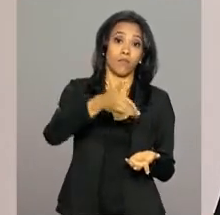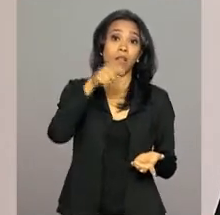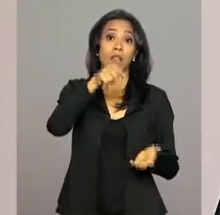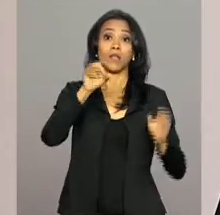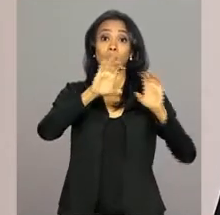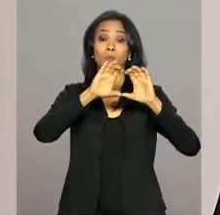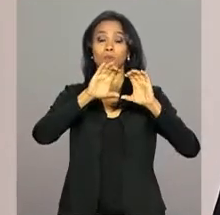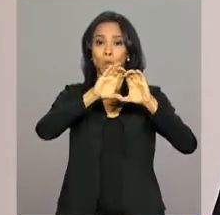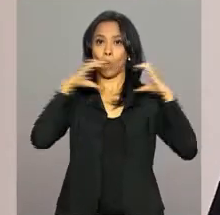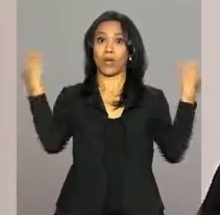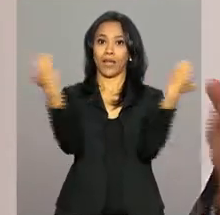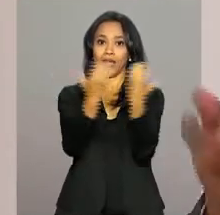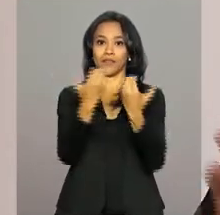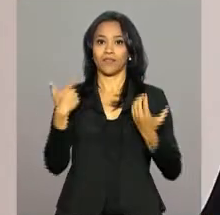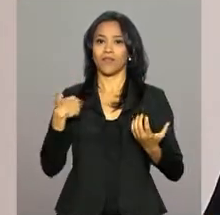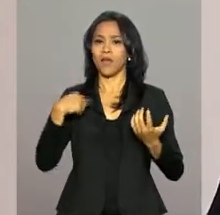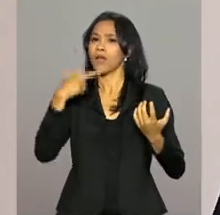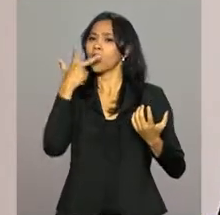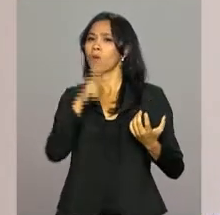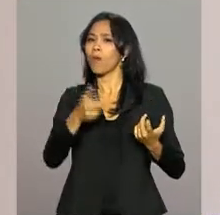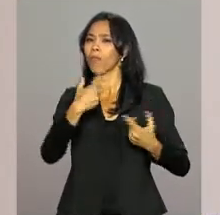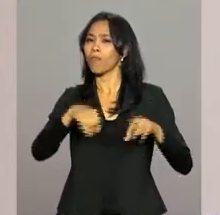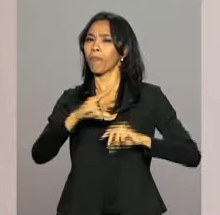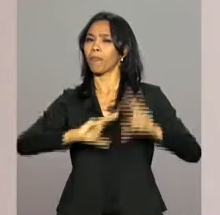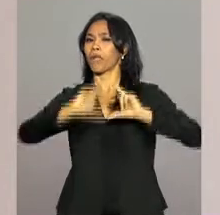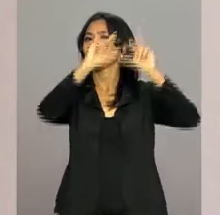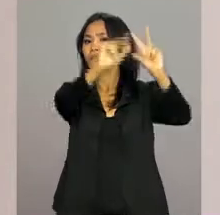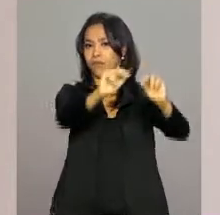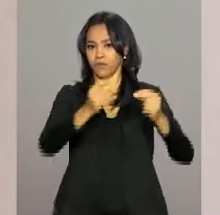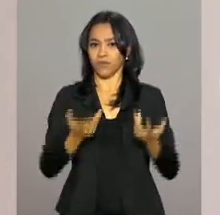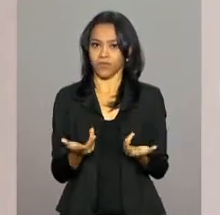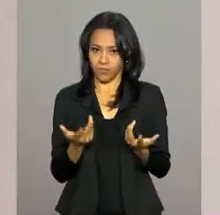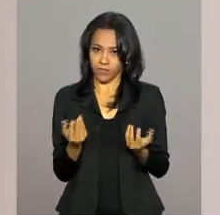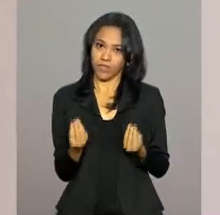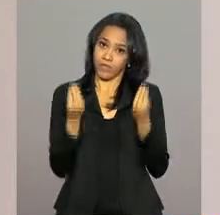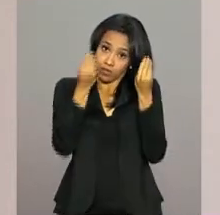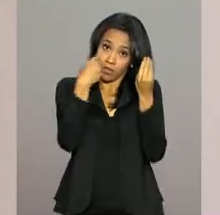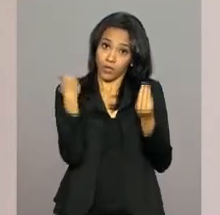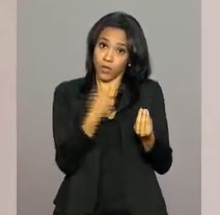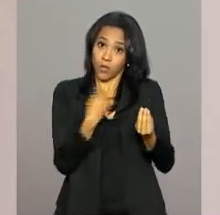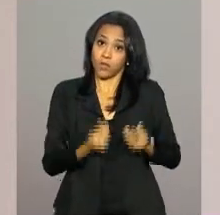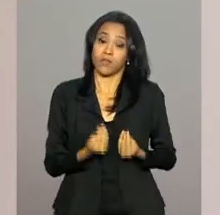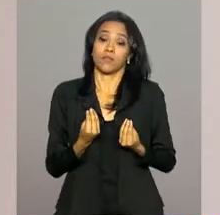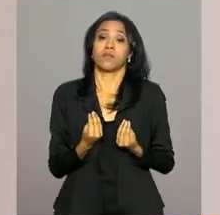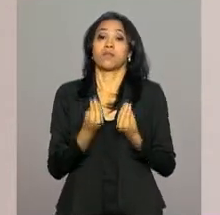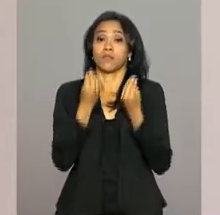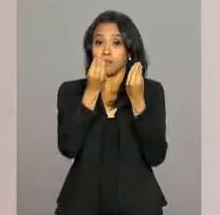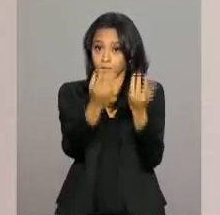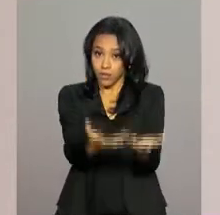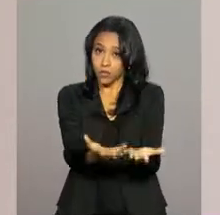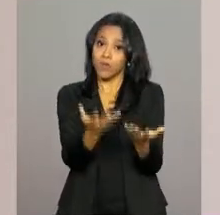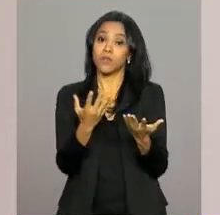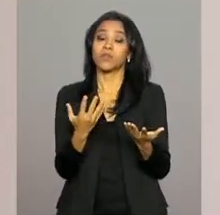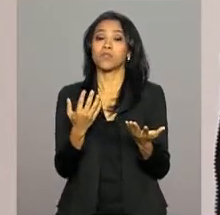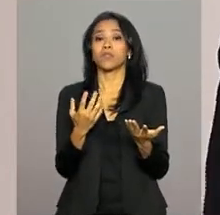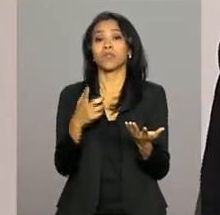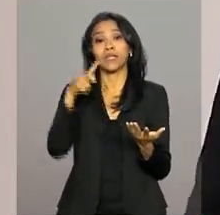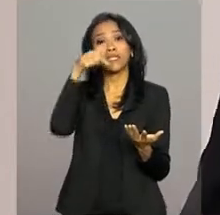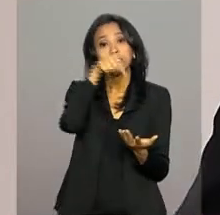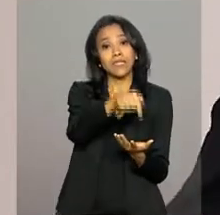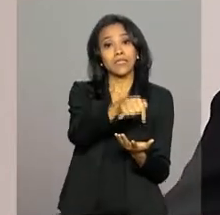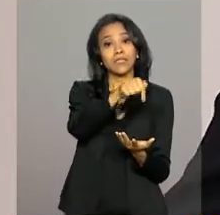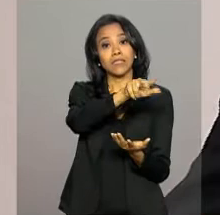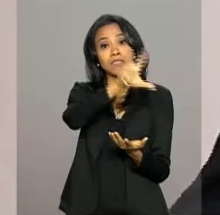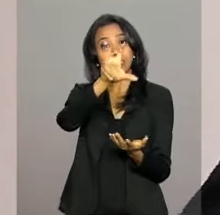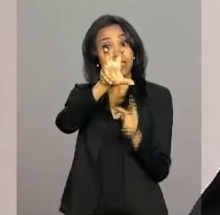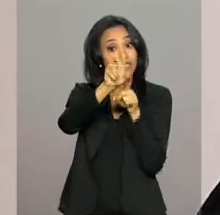presente porque os senhores vivem naturalmente da construção eo presente que nós trazemos além das 650 mil